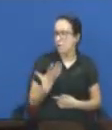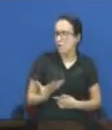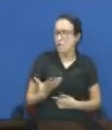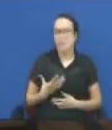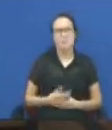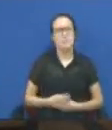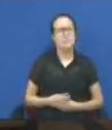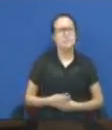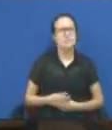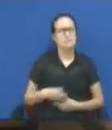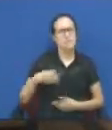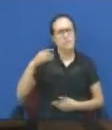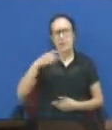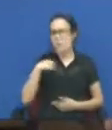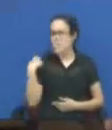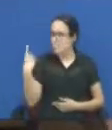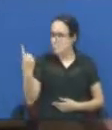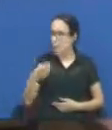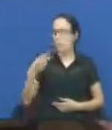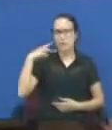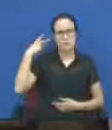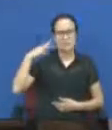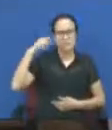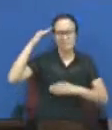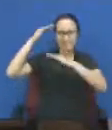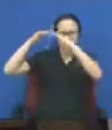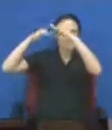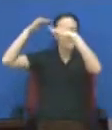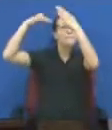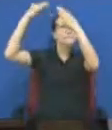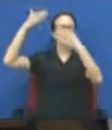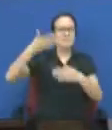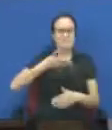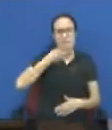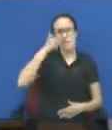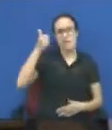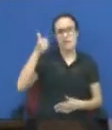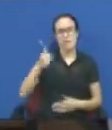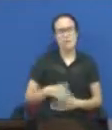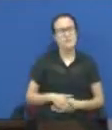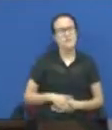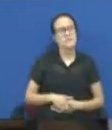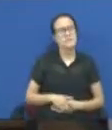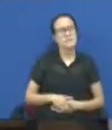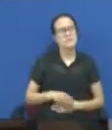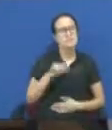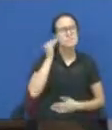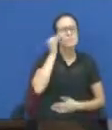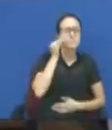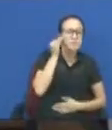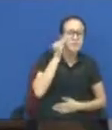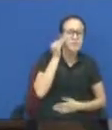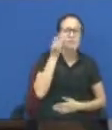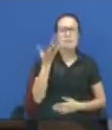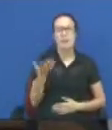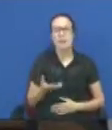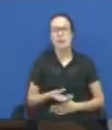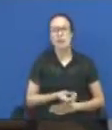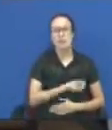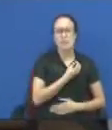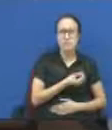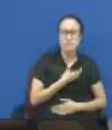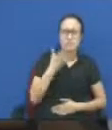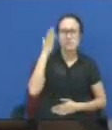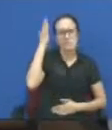o crescimento de qualquer um de nós aqui. Com certeza nós sairemos daqui muito mais experimentados na vida do